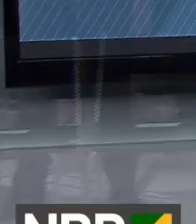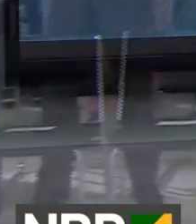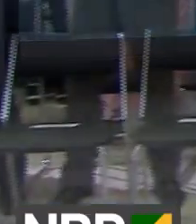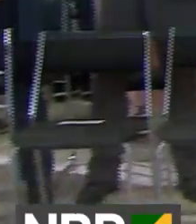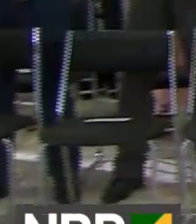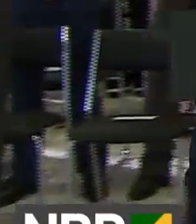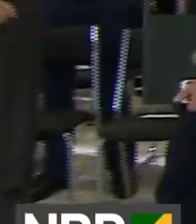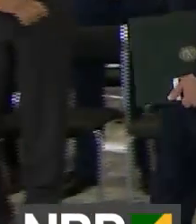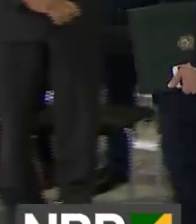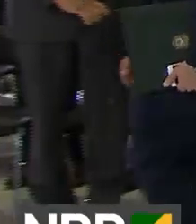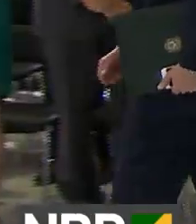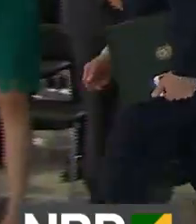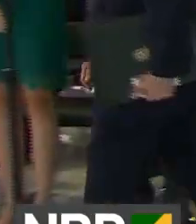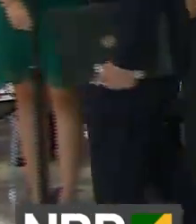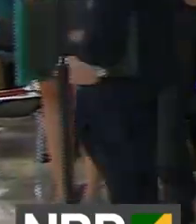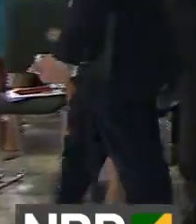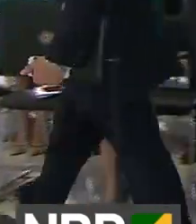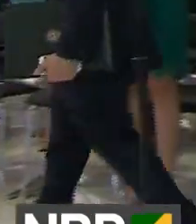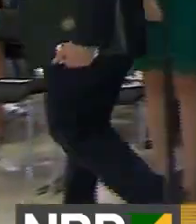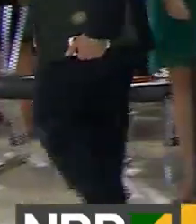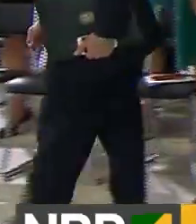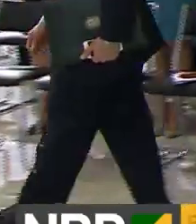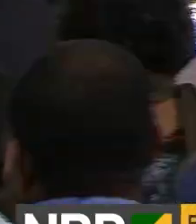Vamos acompanhar.